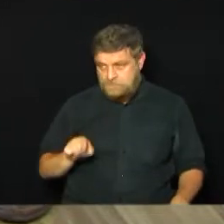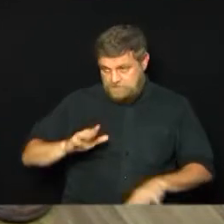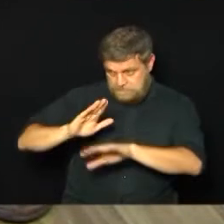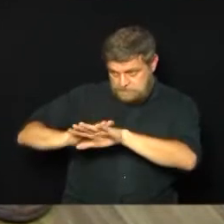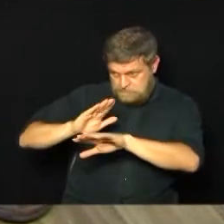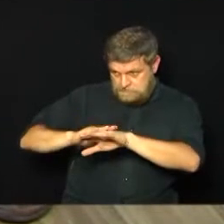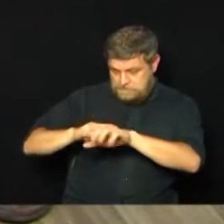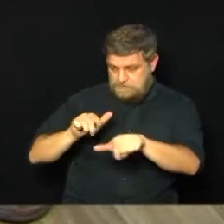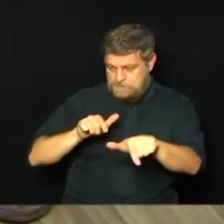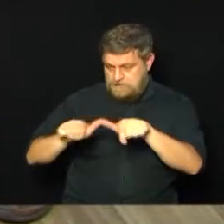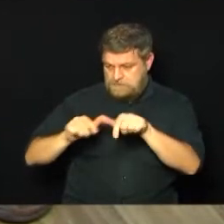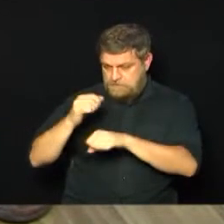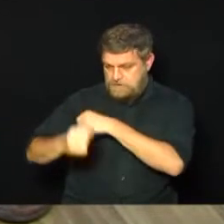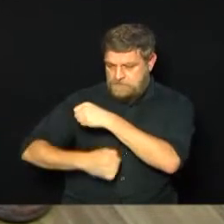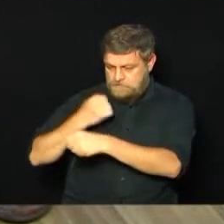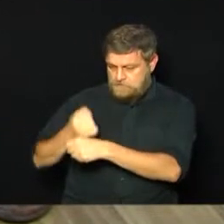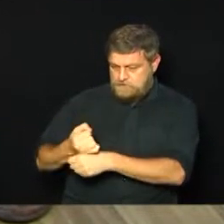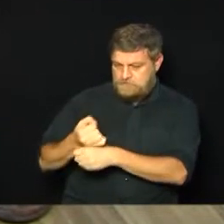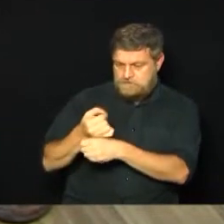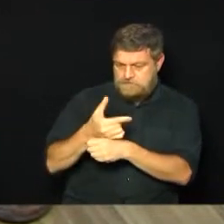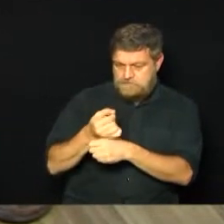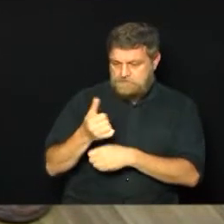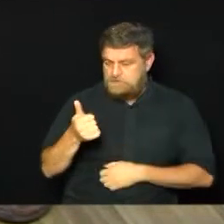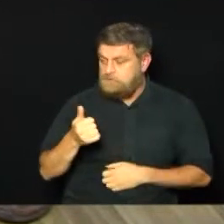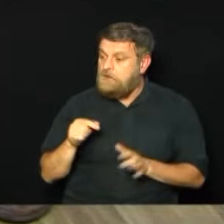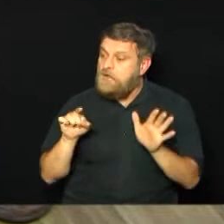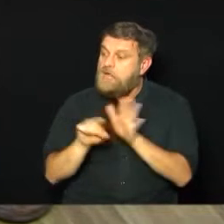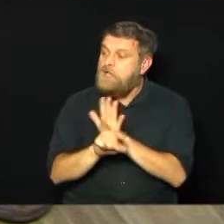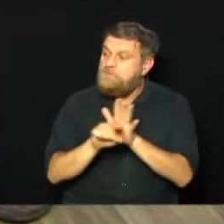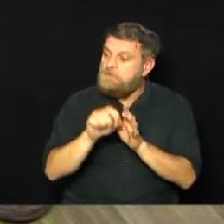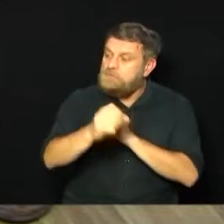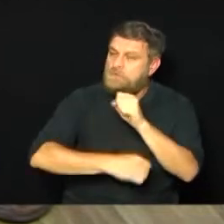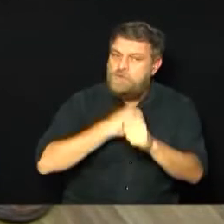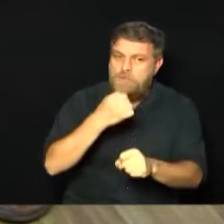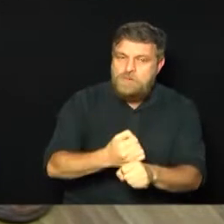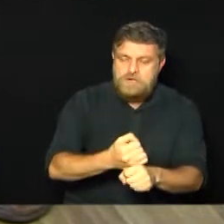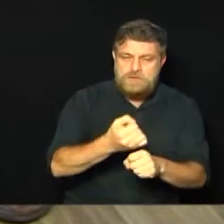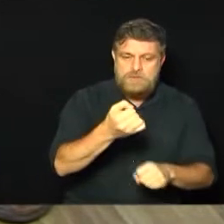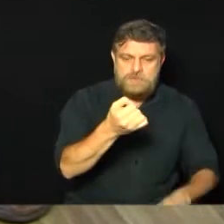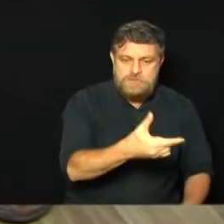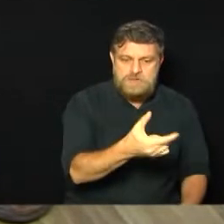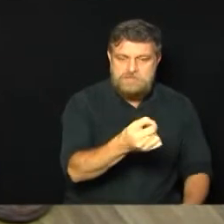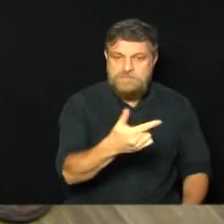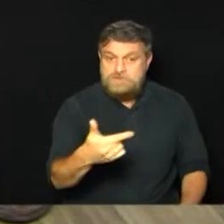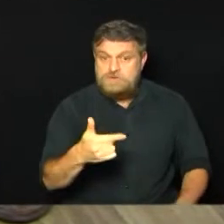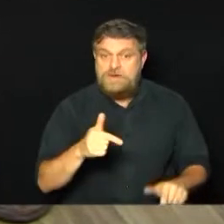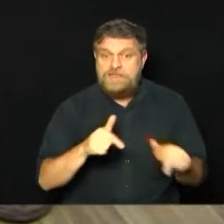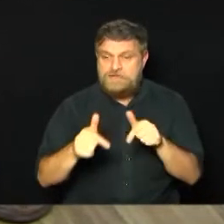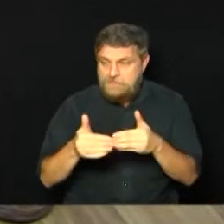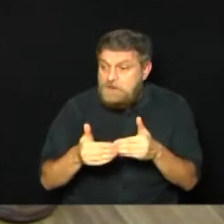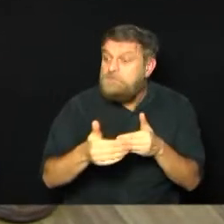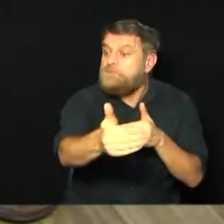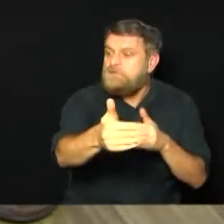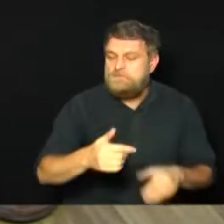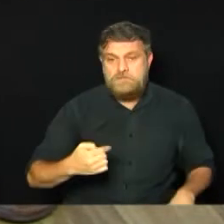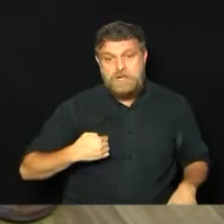senhor durante 2021, e qual a expectativa para 2022? Vem muito mais trabalho por aí? Olha, um